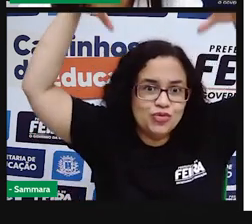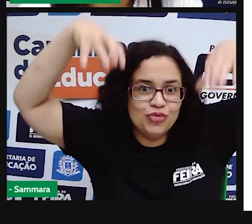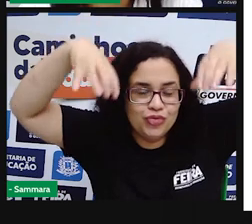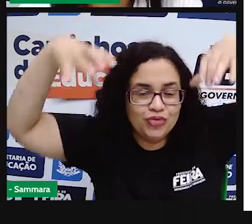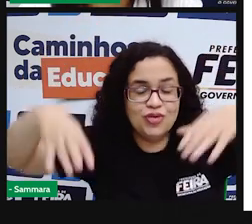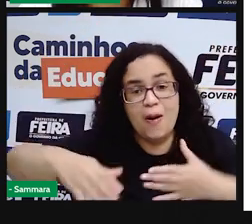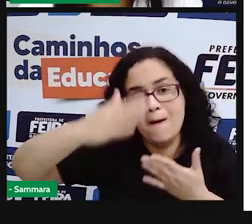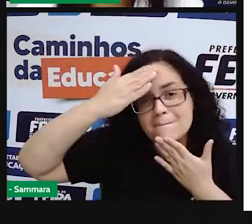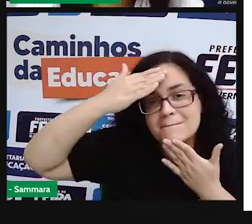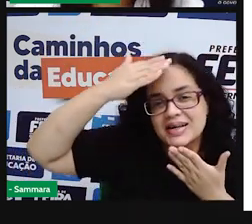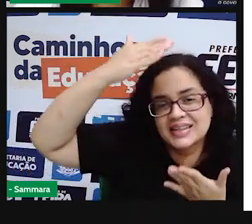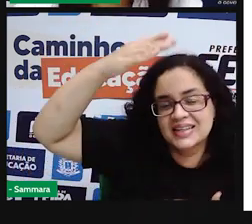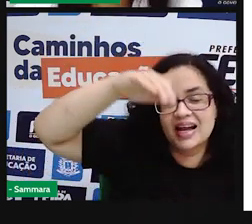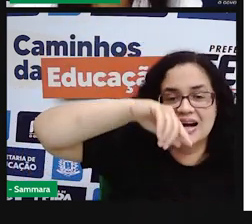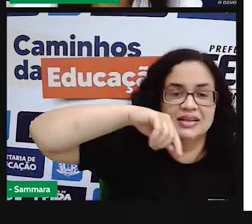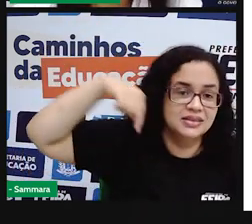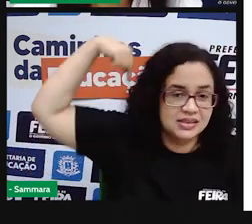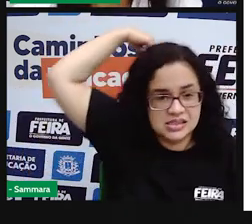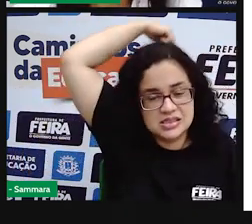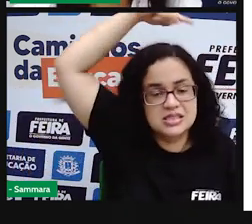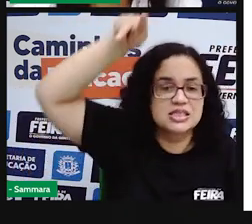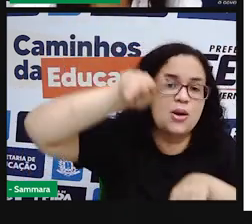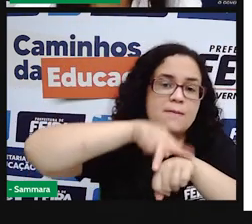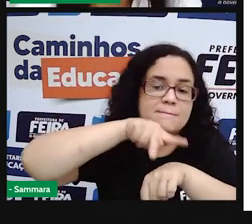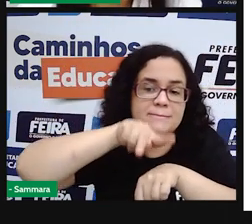São Pedro!